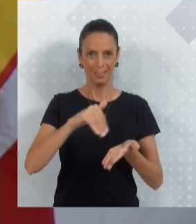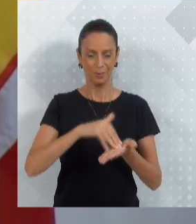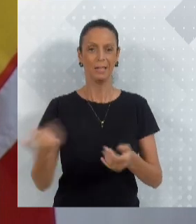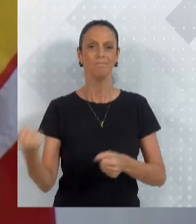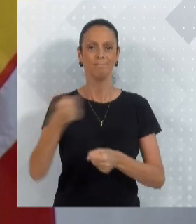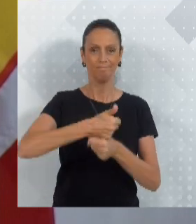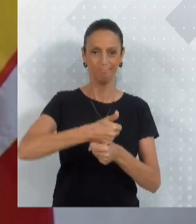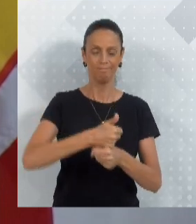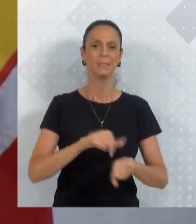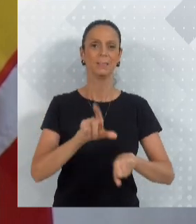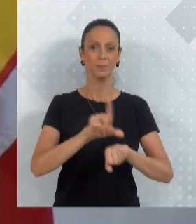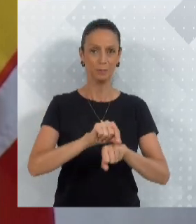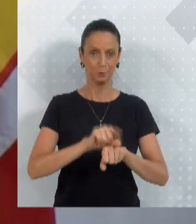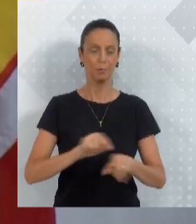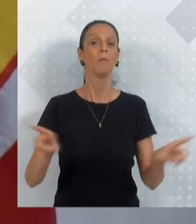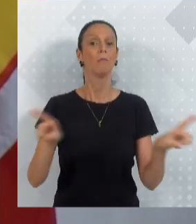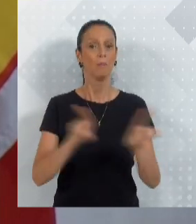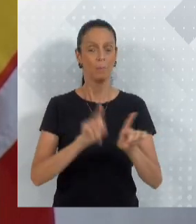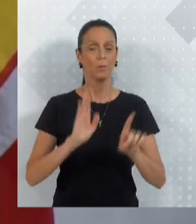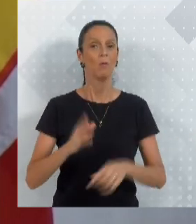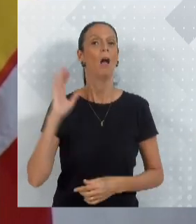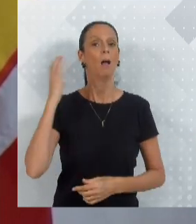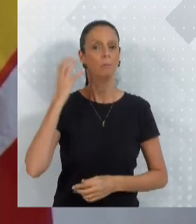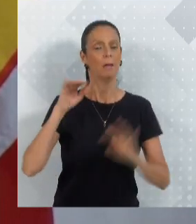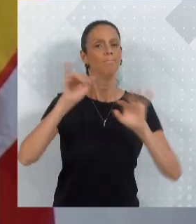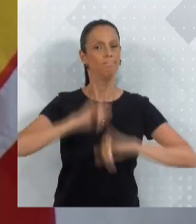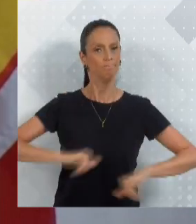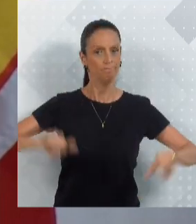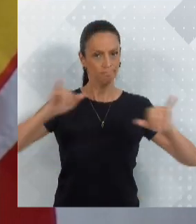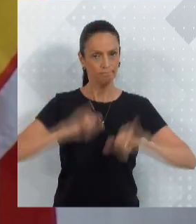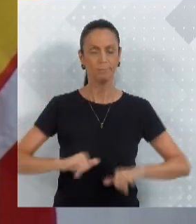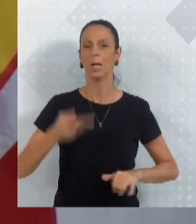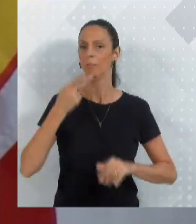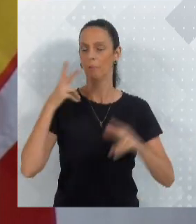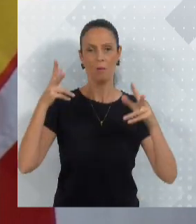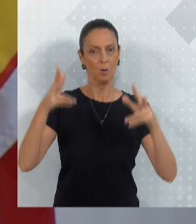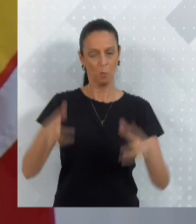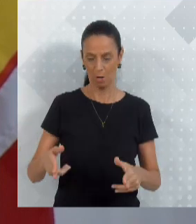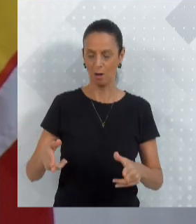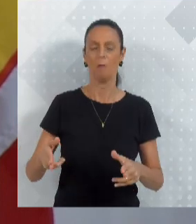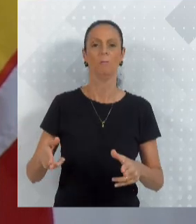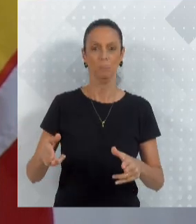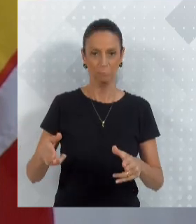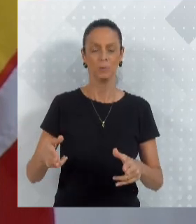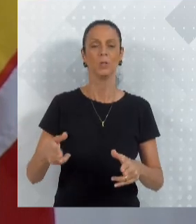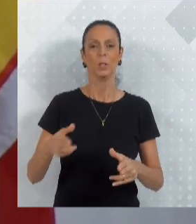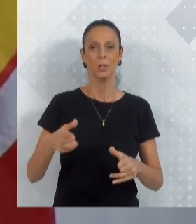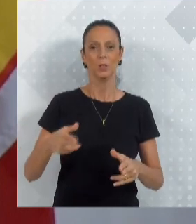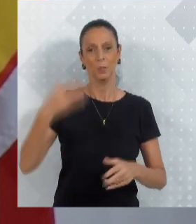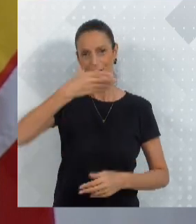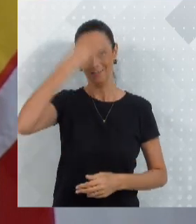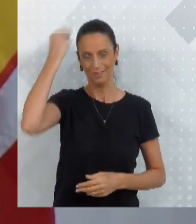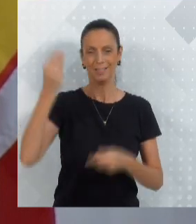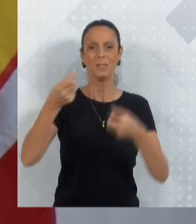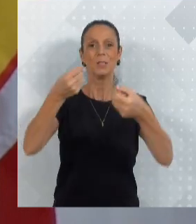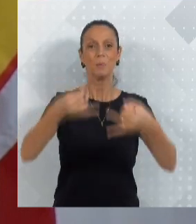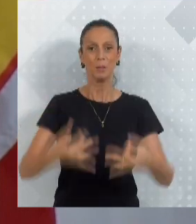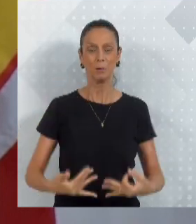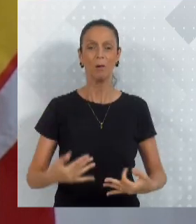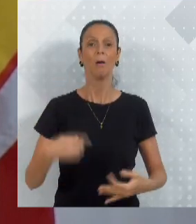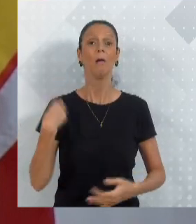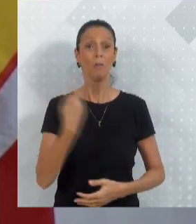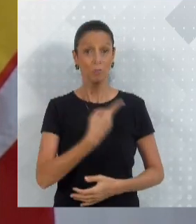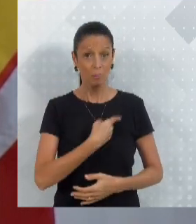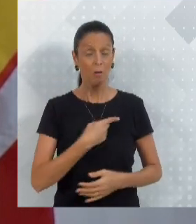Educação também veio na imprensa, colocou a mesma versão que foi aqui trazida pelo secretário, e nós estamos aí, né,